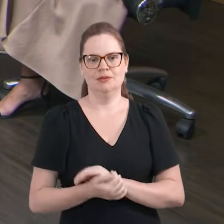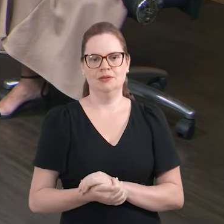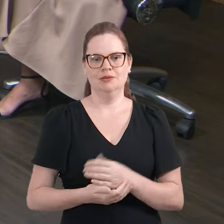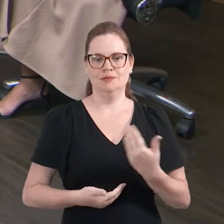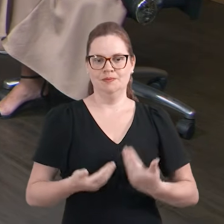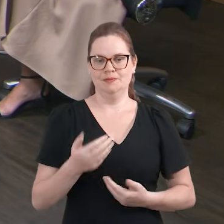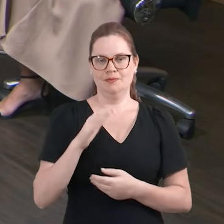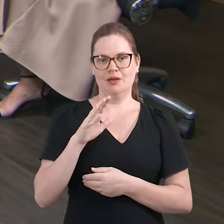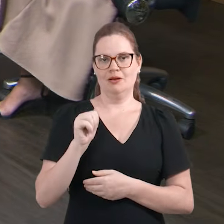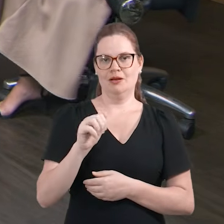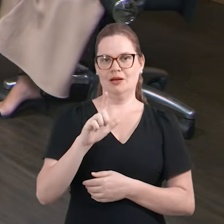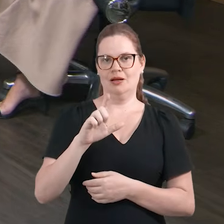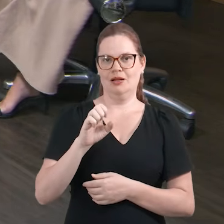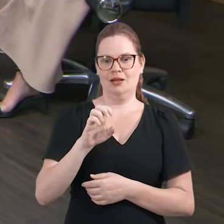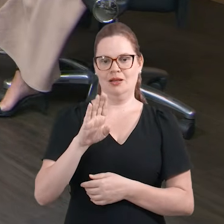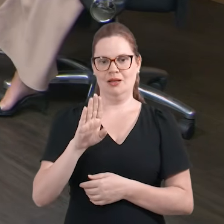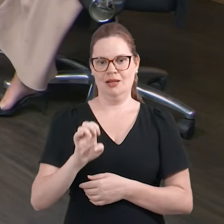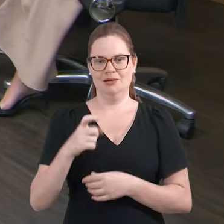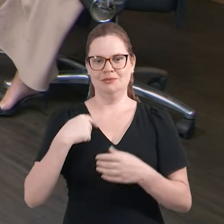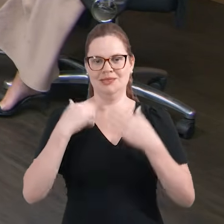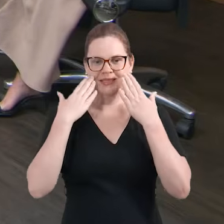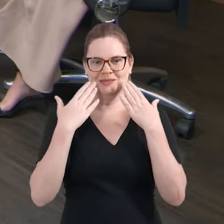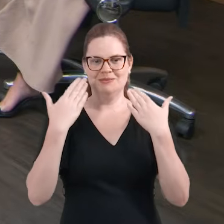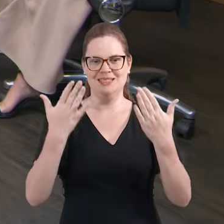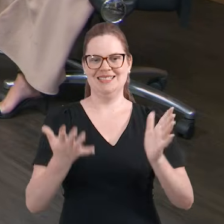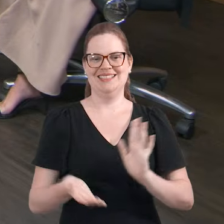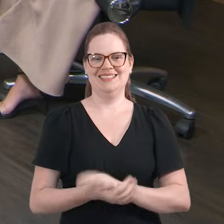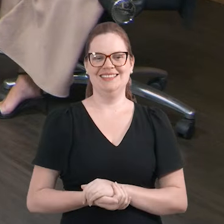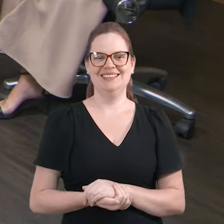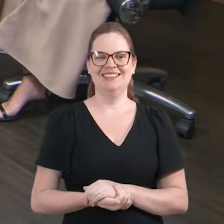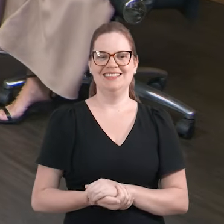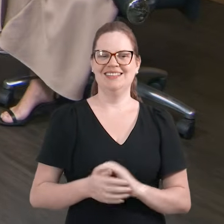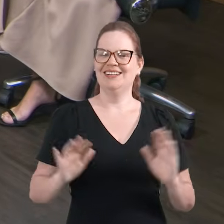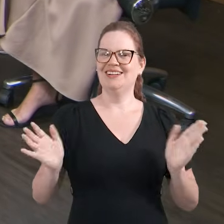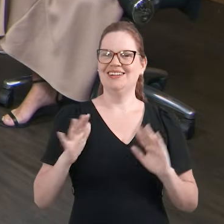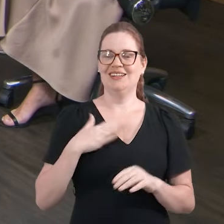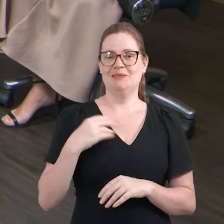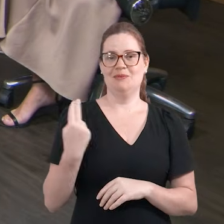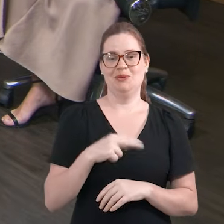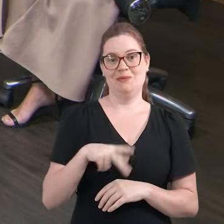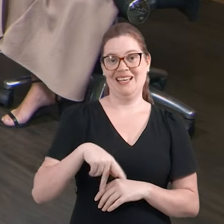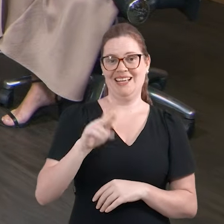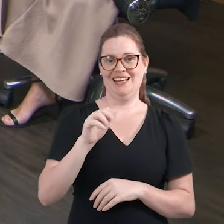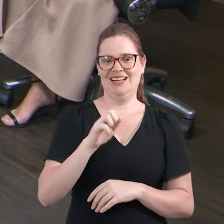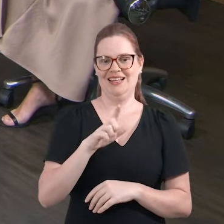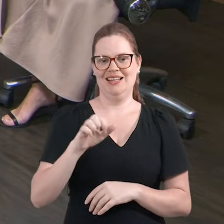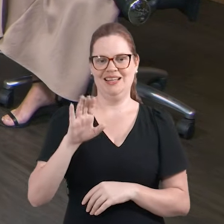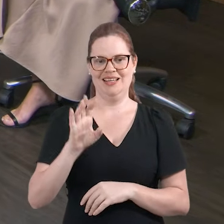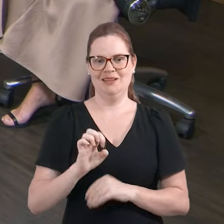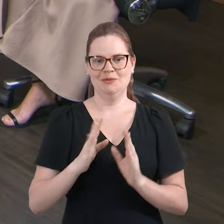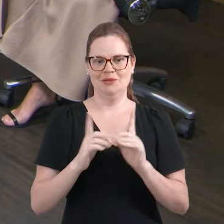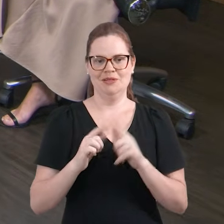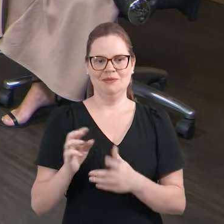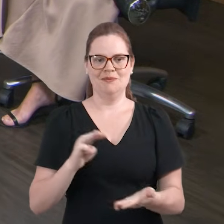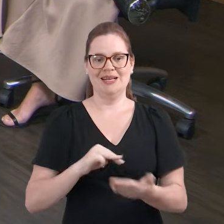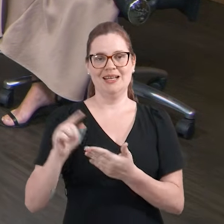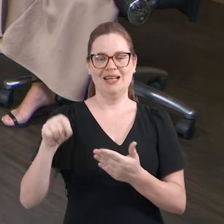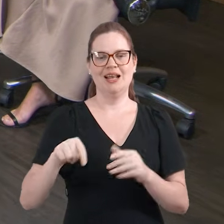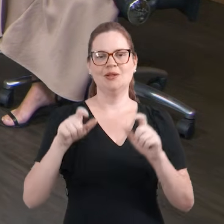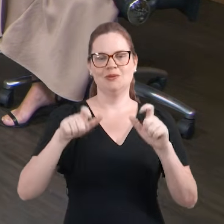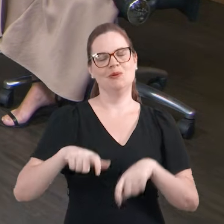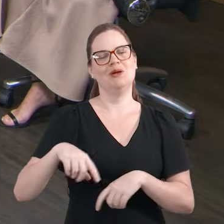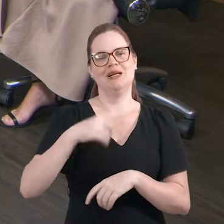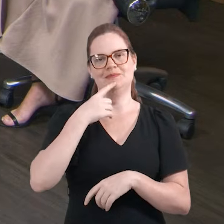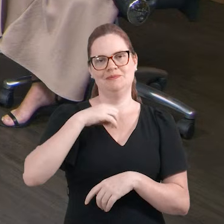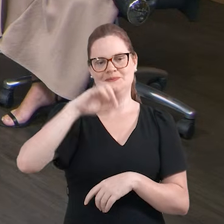é o Caleb. Caleb, você apresenta aí, tá, Caleb? Hola, mi nombre es Caleb y soy de la Iglesia Cristiana Maranata de